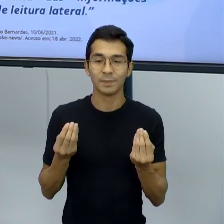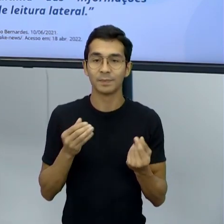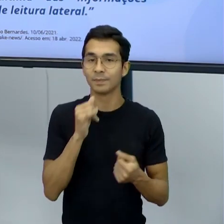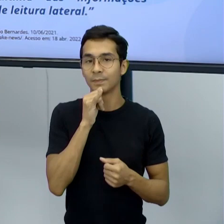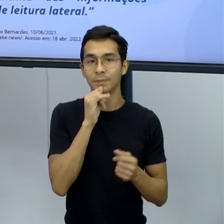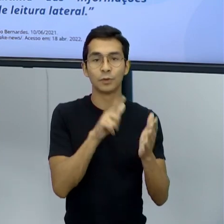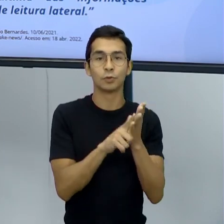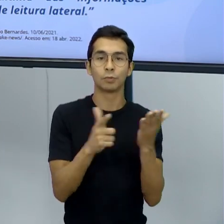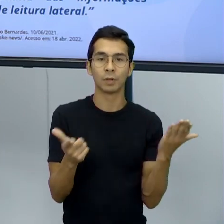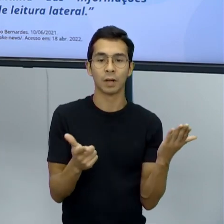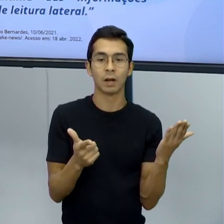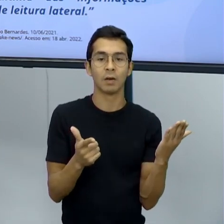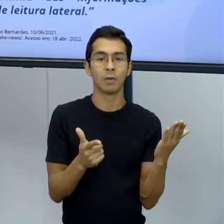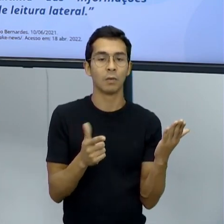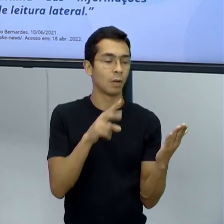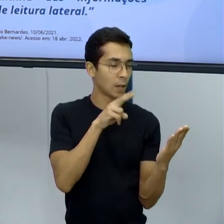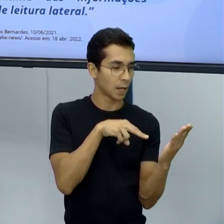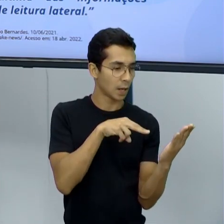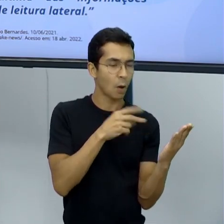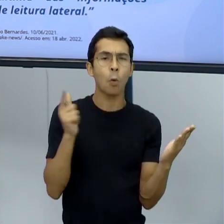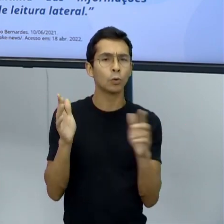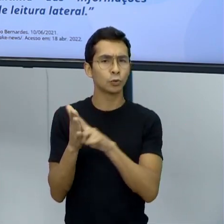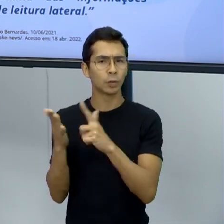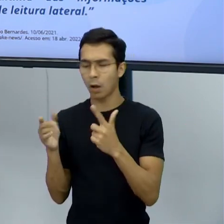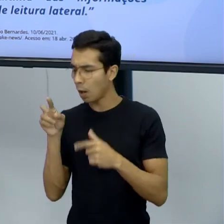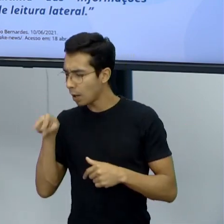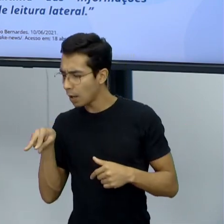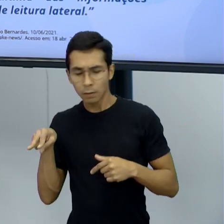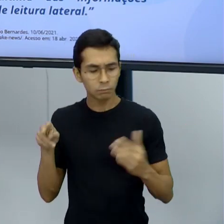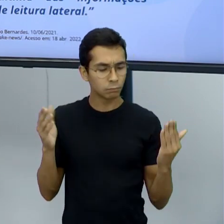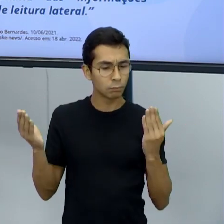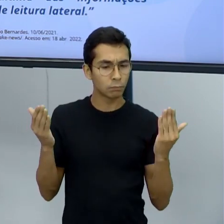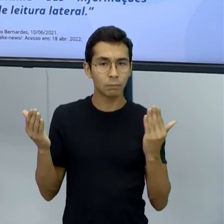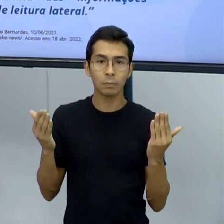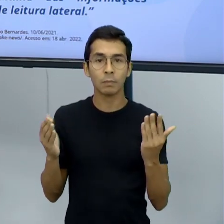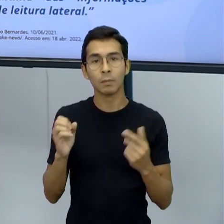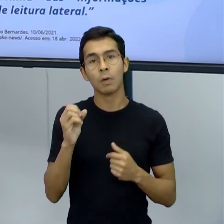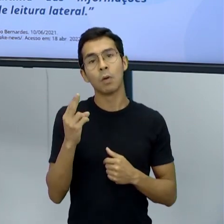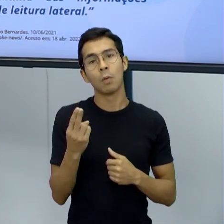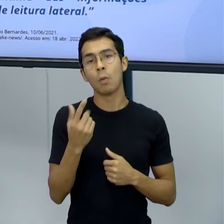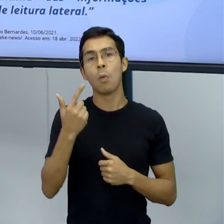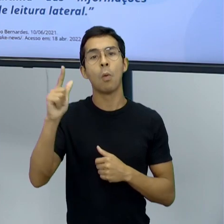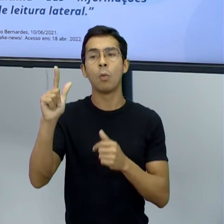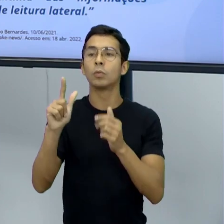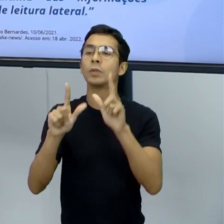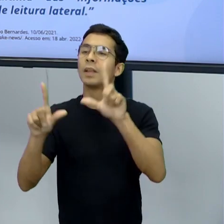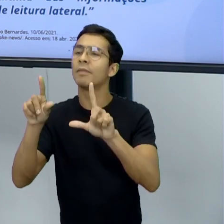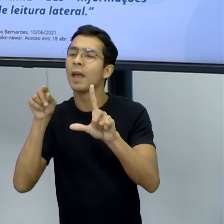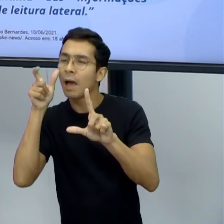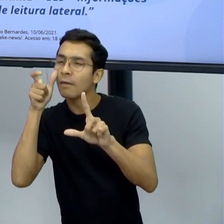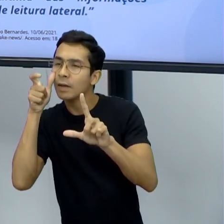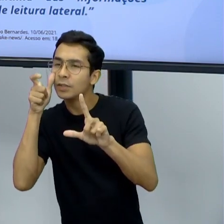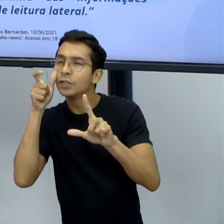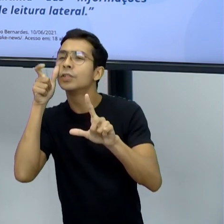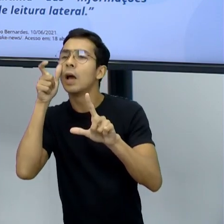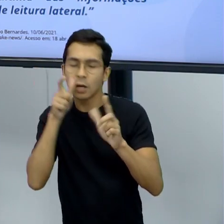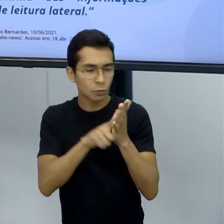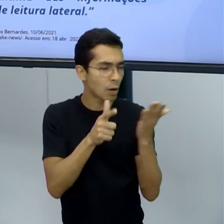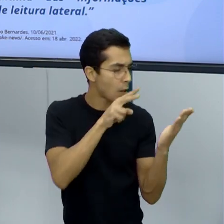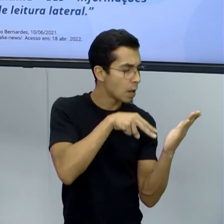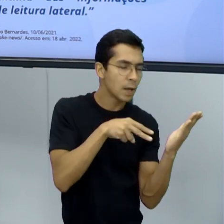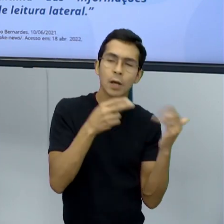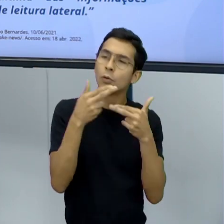ler no jornal A, jornal B, jornal C, é você ler no jornal da imprensa alternativa, é você ler no jornal da imprensa comunitária, é